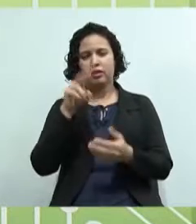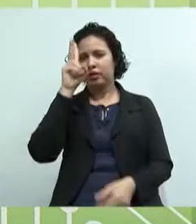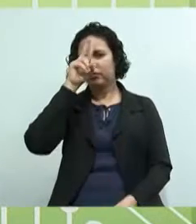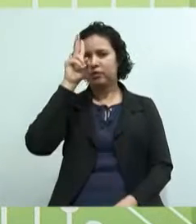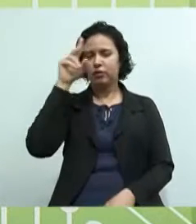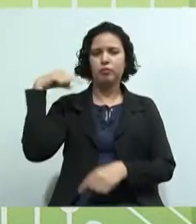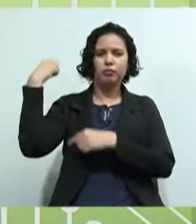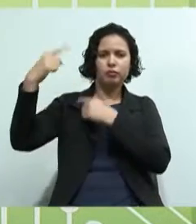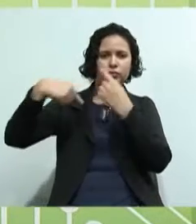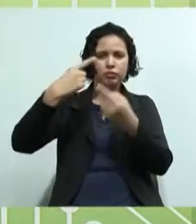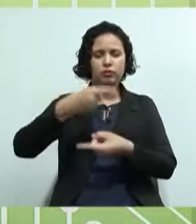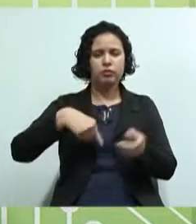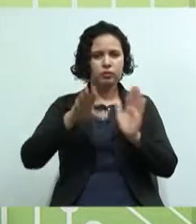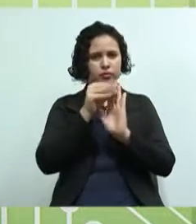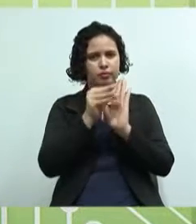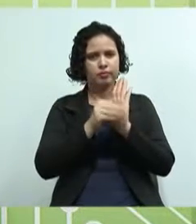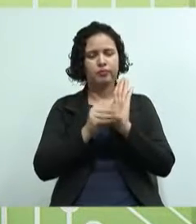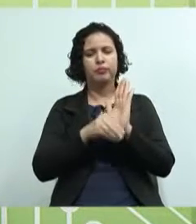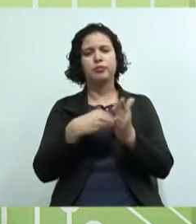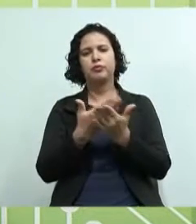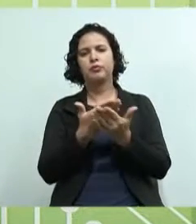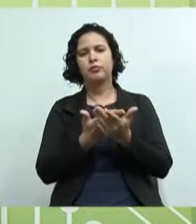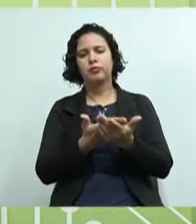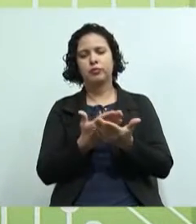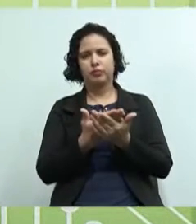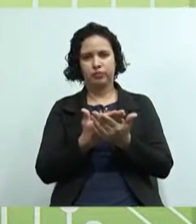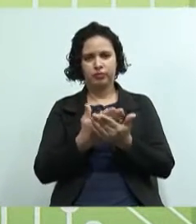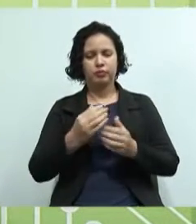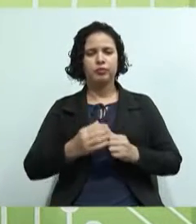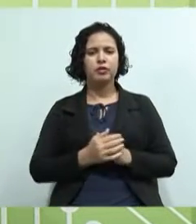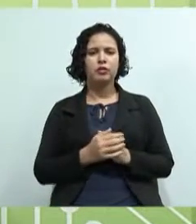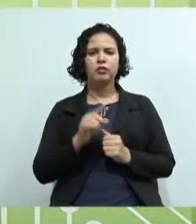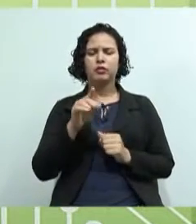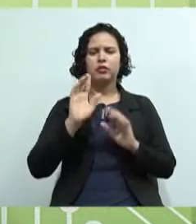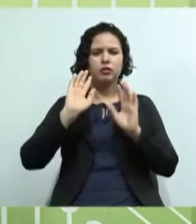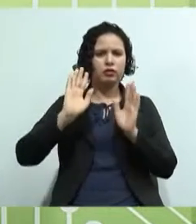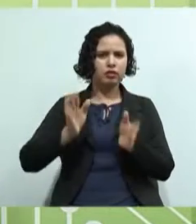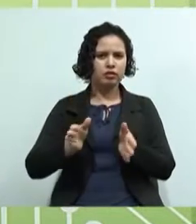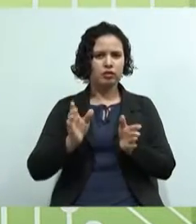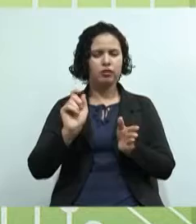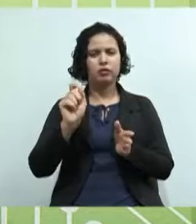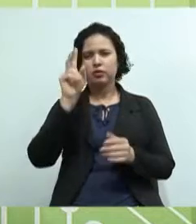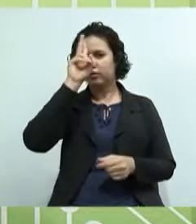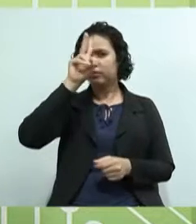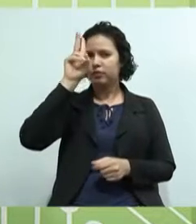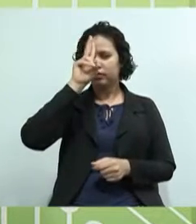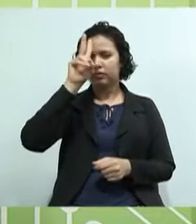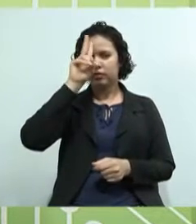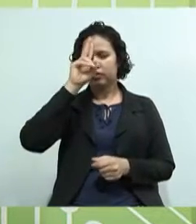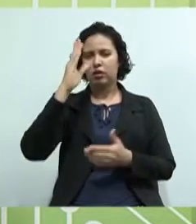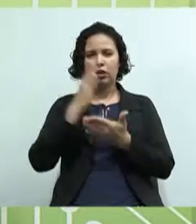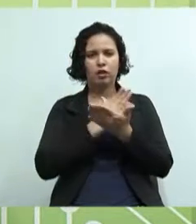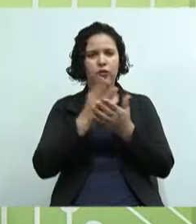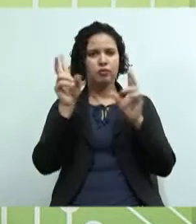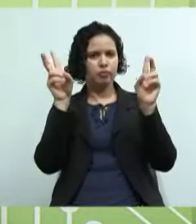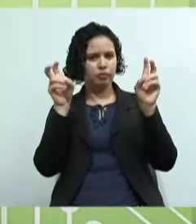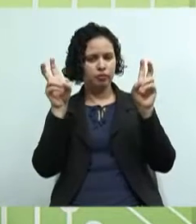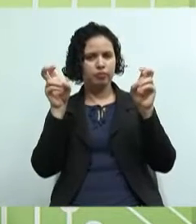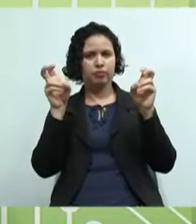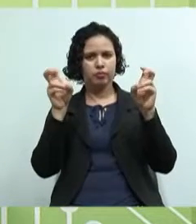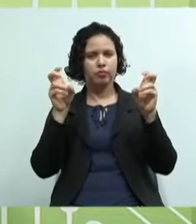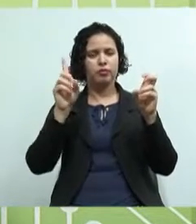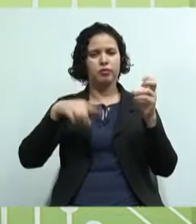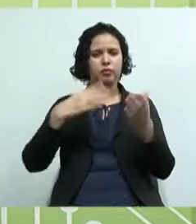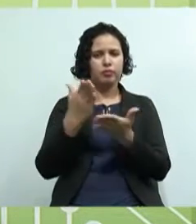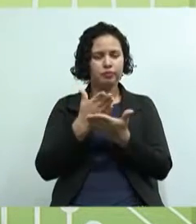revisão de todo o conteúdo que nós já passamos nas últimas 4. Você com certeza deve ter lembrado de alguns tópicos no material que você tem